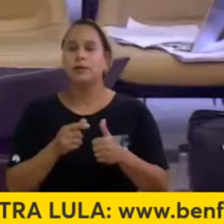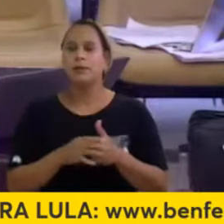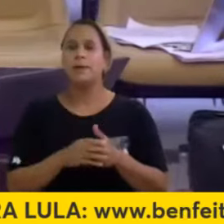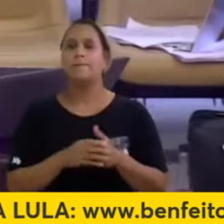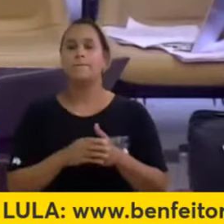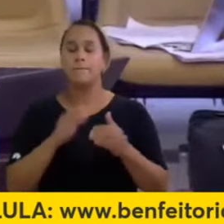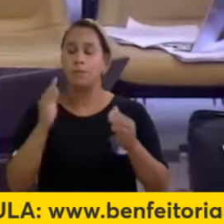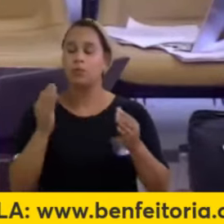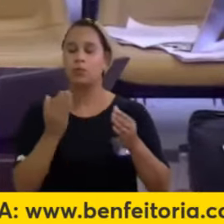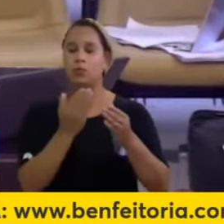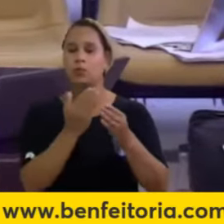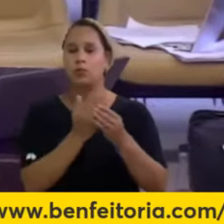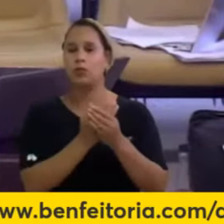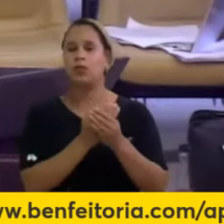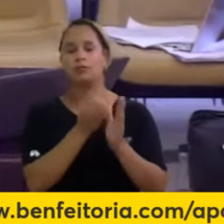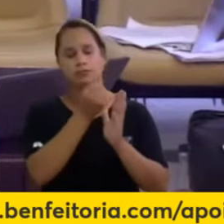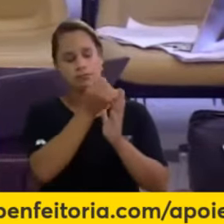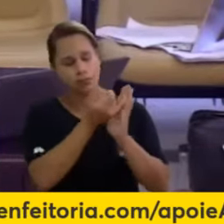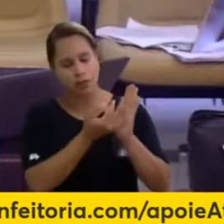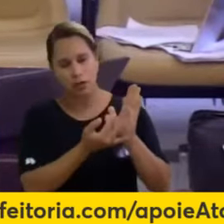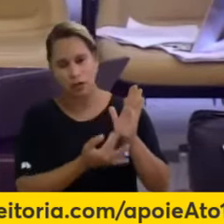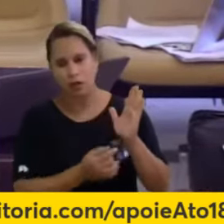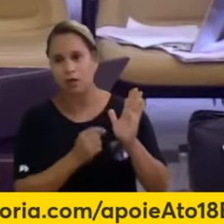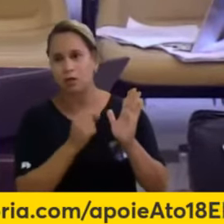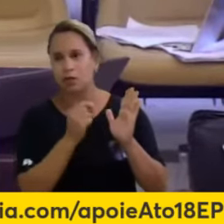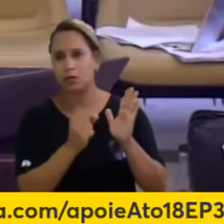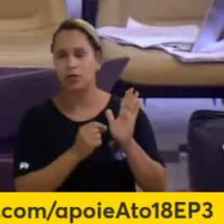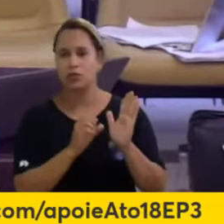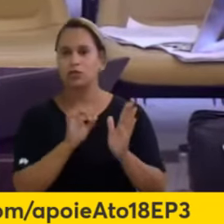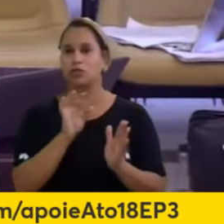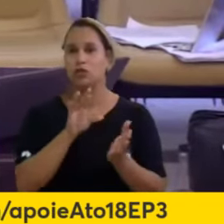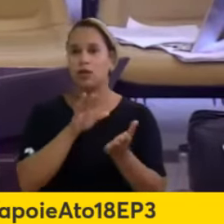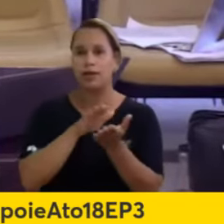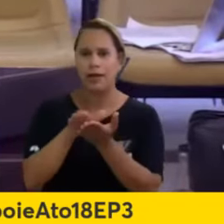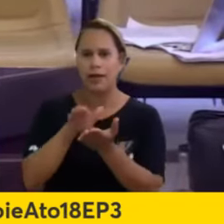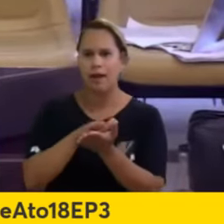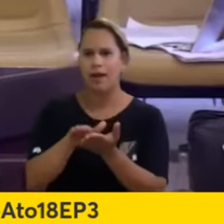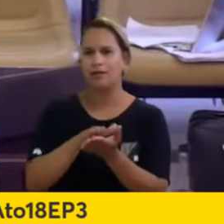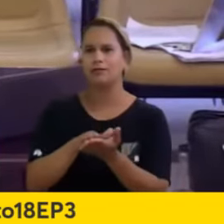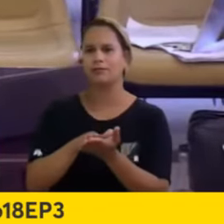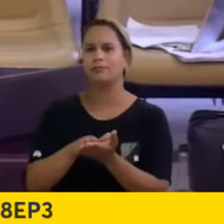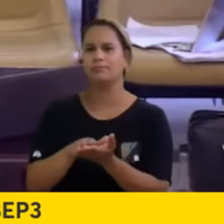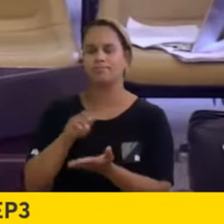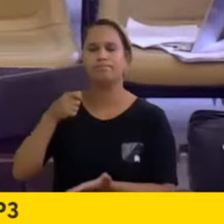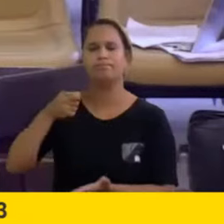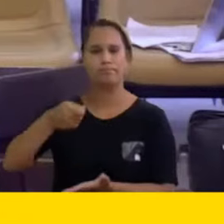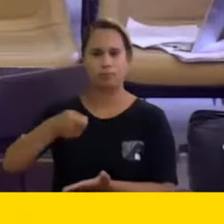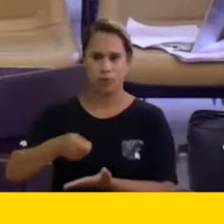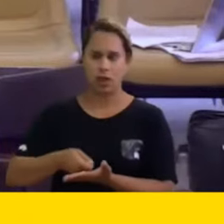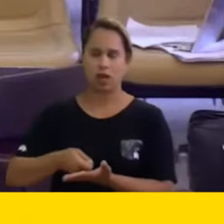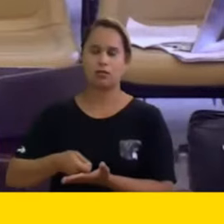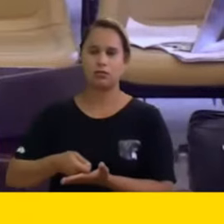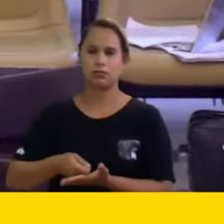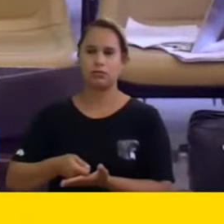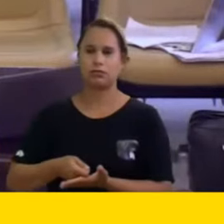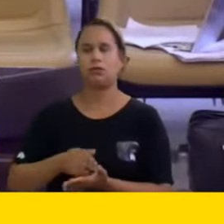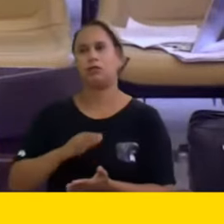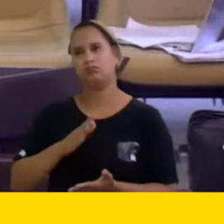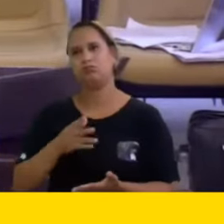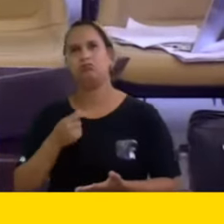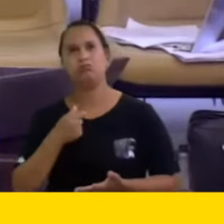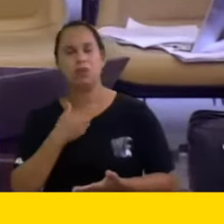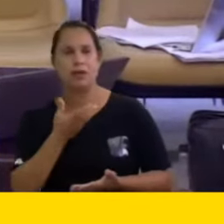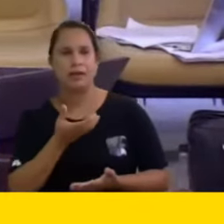compreensão só gastos na Circunscrição do pleito poderiam ser considerados ora já que eu tô querendo eh eh